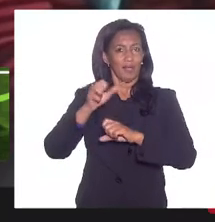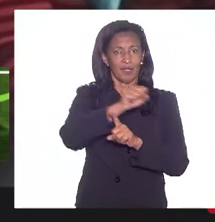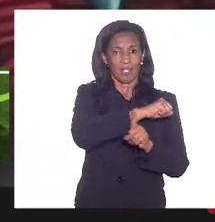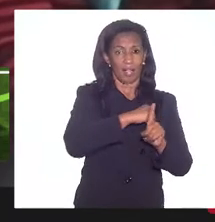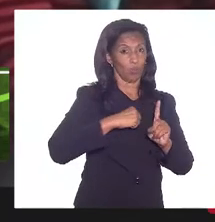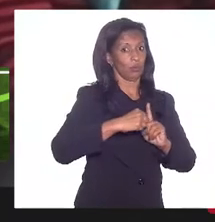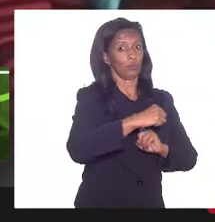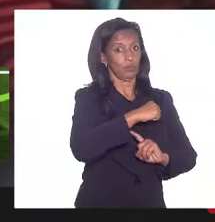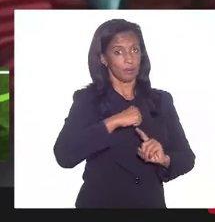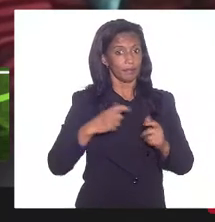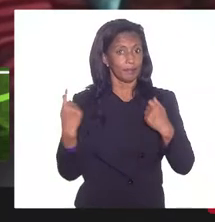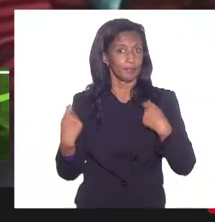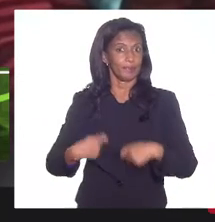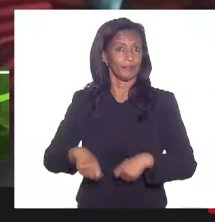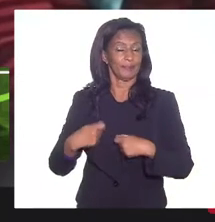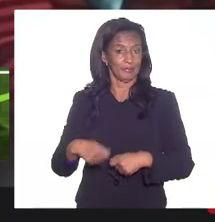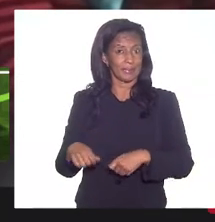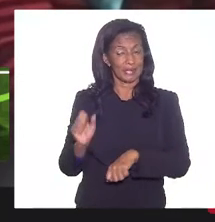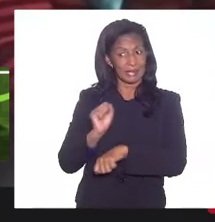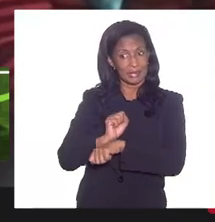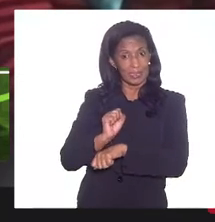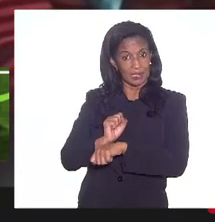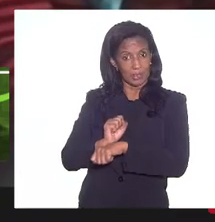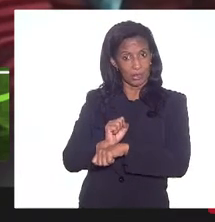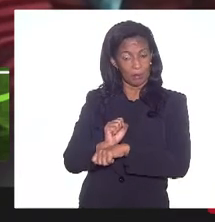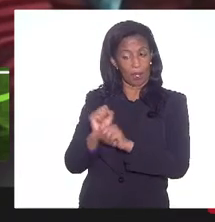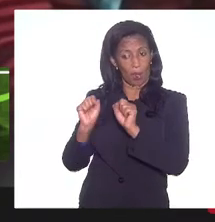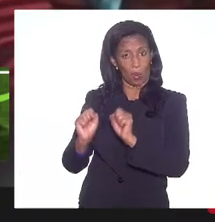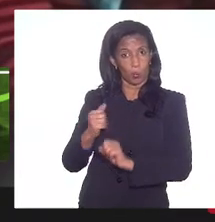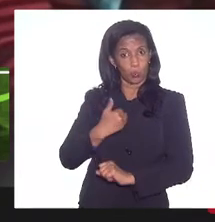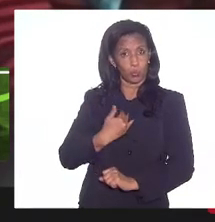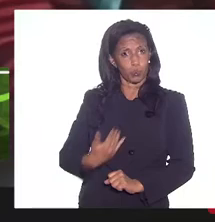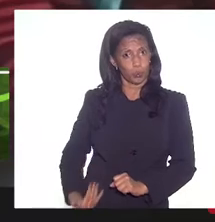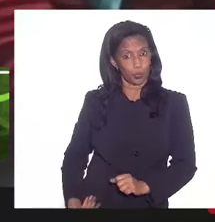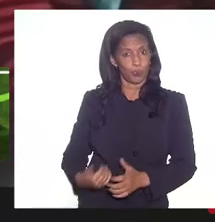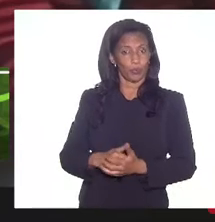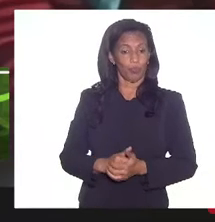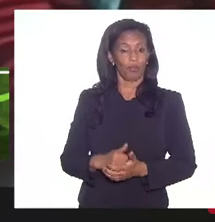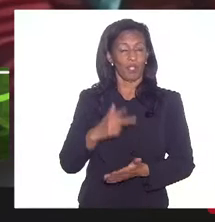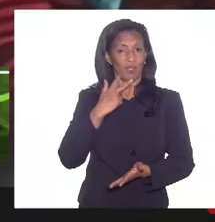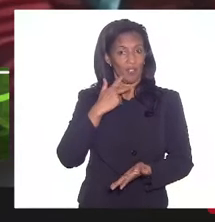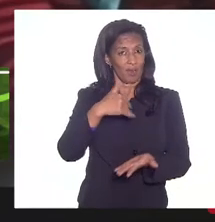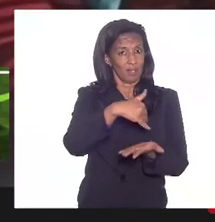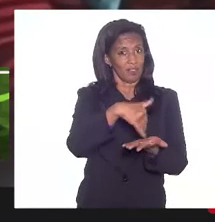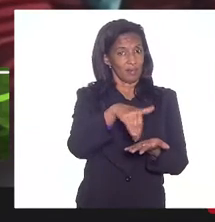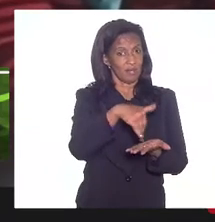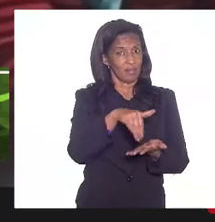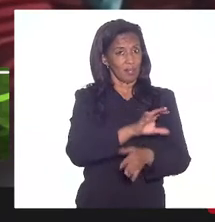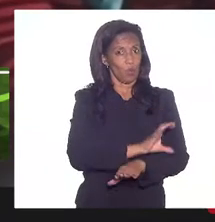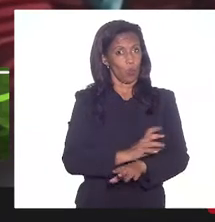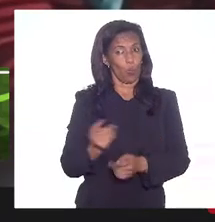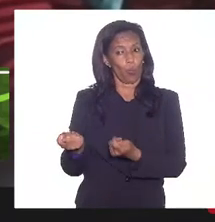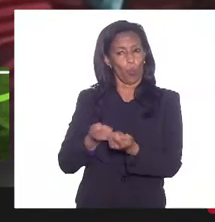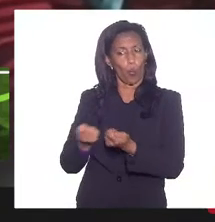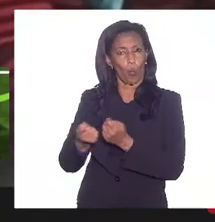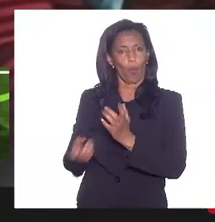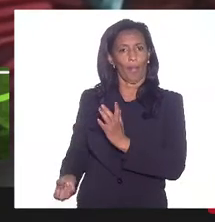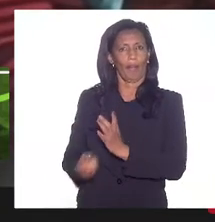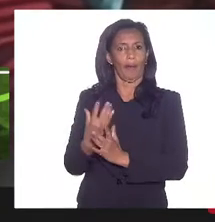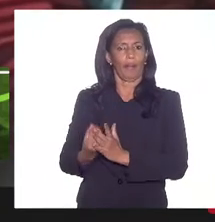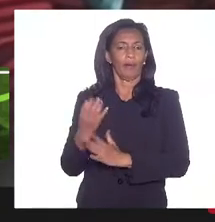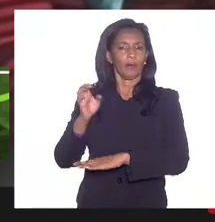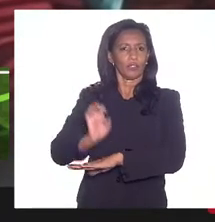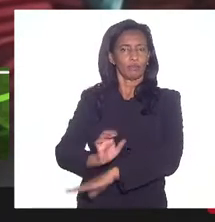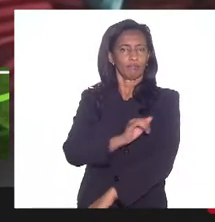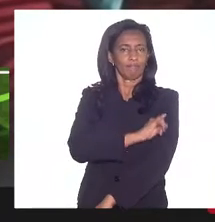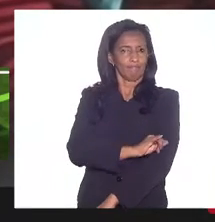precisa e espera do poder público e aqui eu falo da Secretaria de Cultura e Economia Criativa do Estado do Rio de